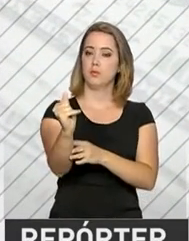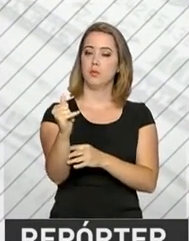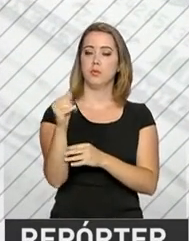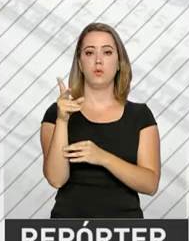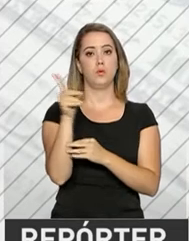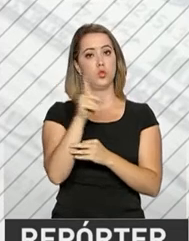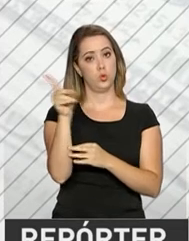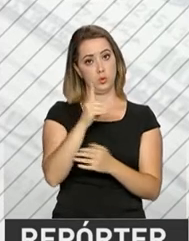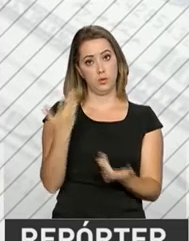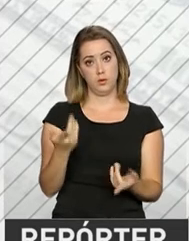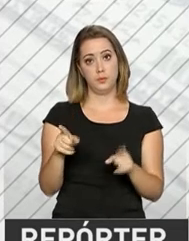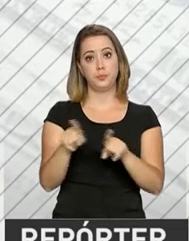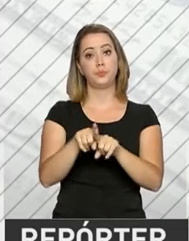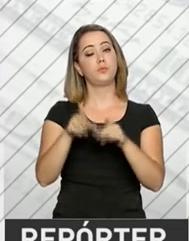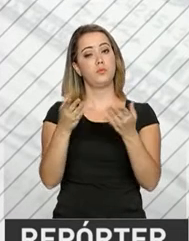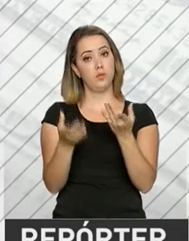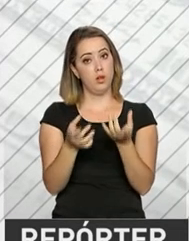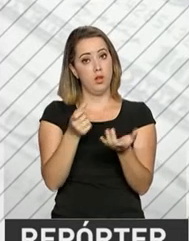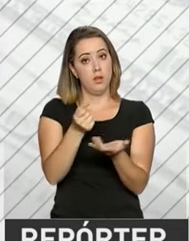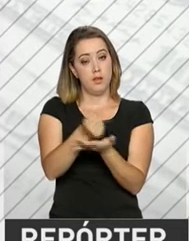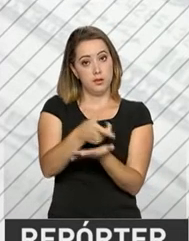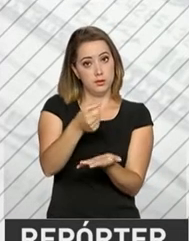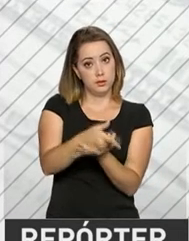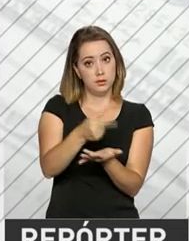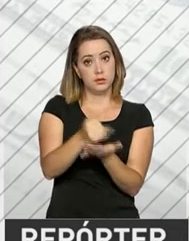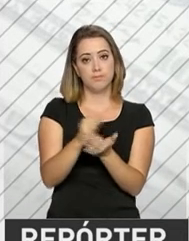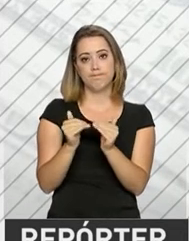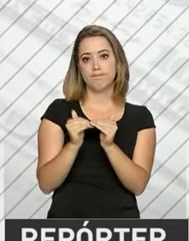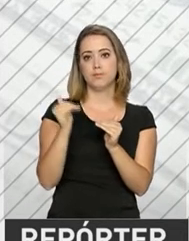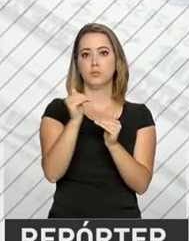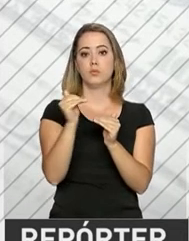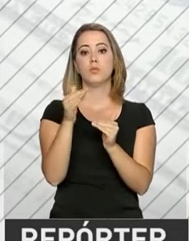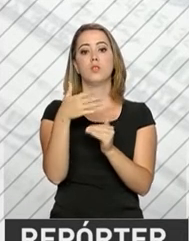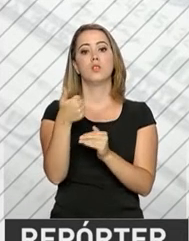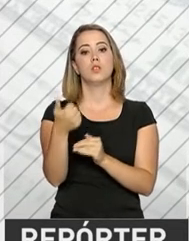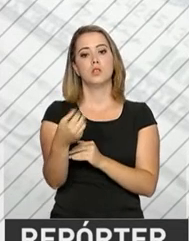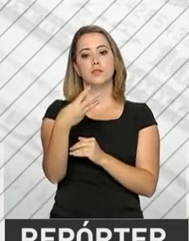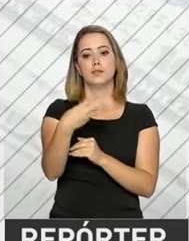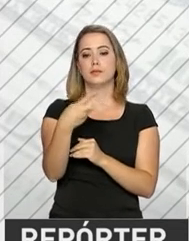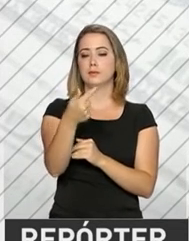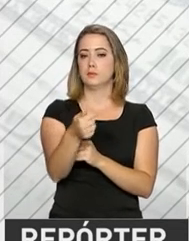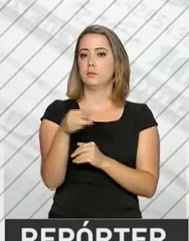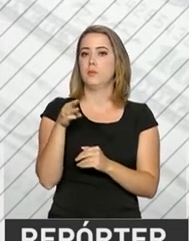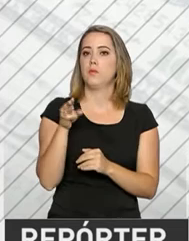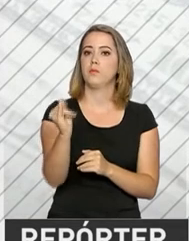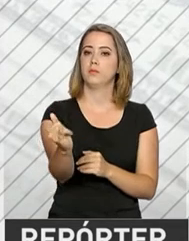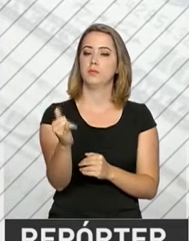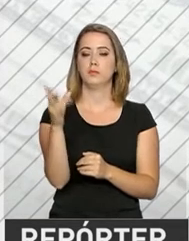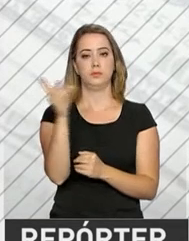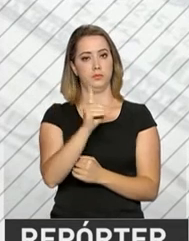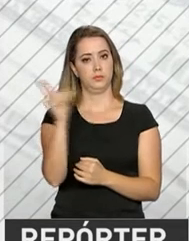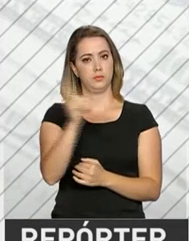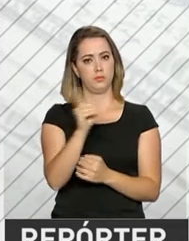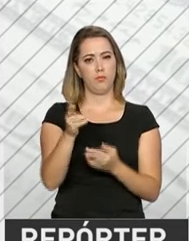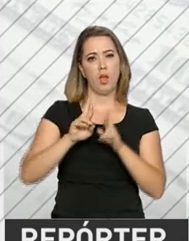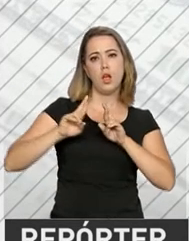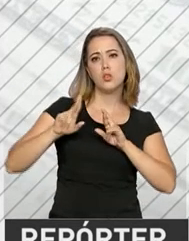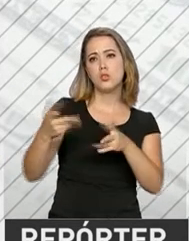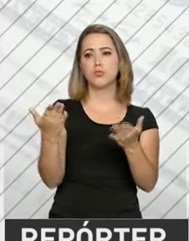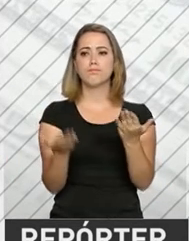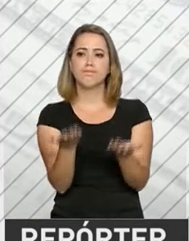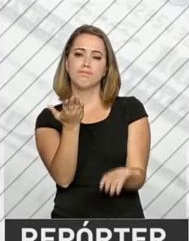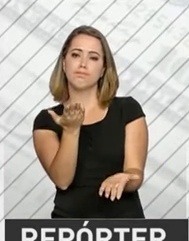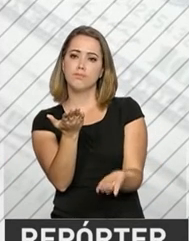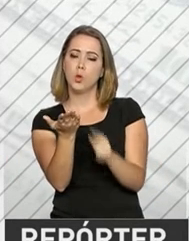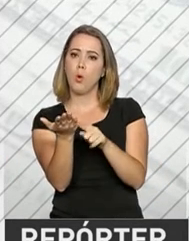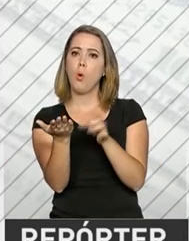dólares já as importações ficaram em 137 bilhões e meio de dólares a diferença entre o que o brasil